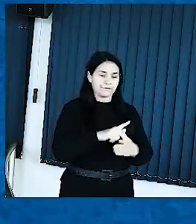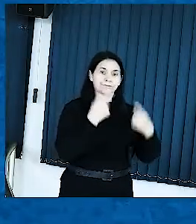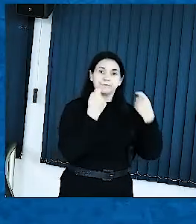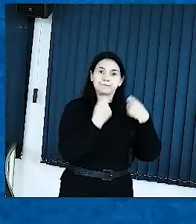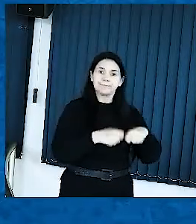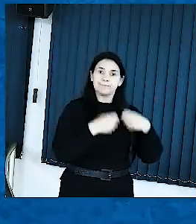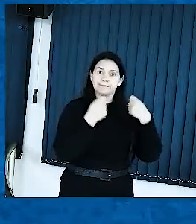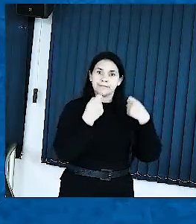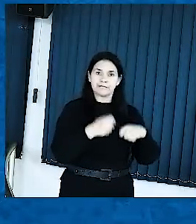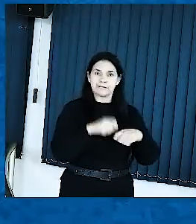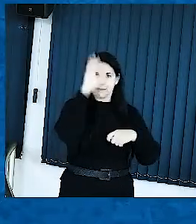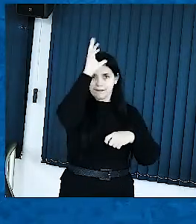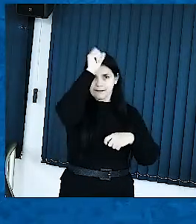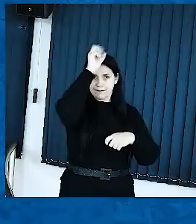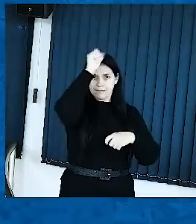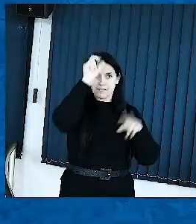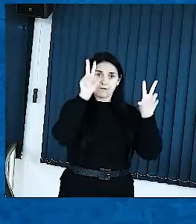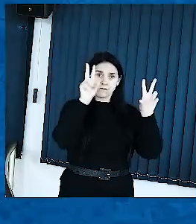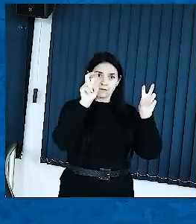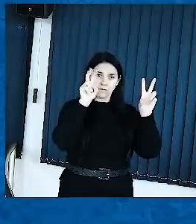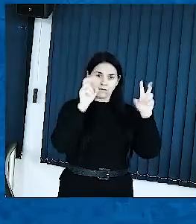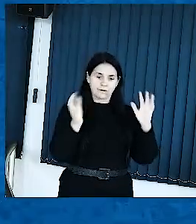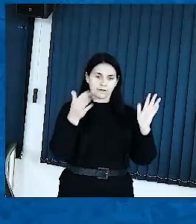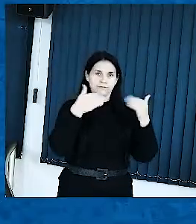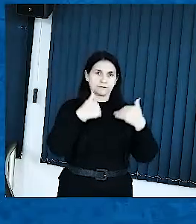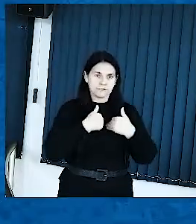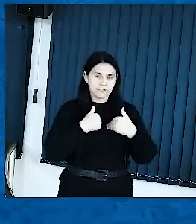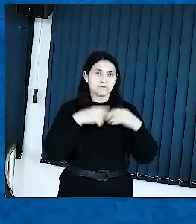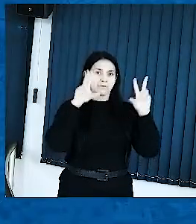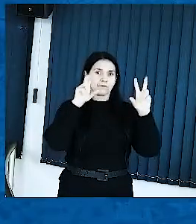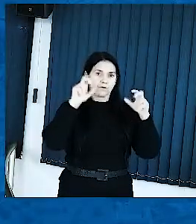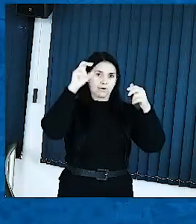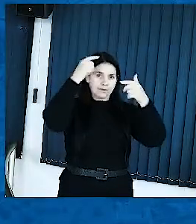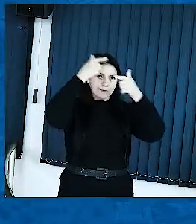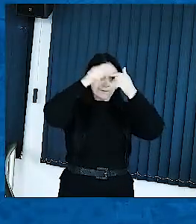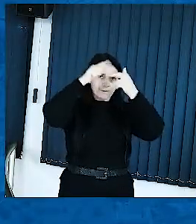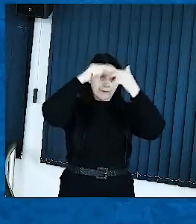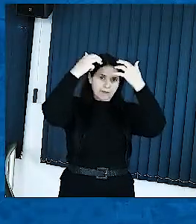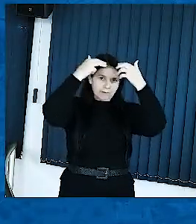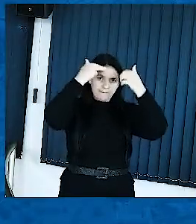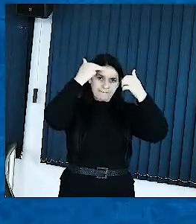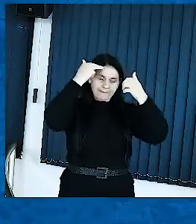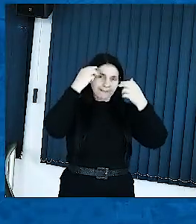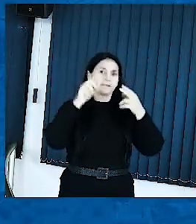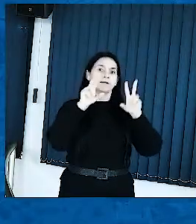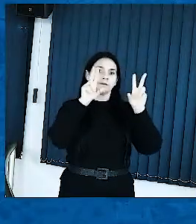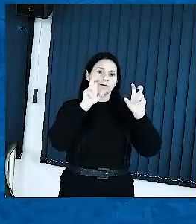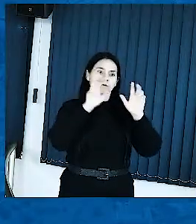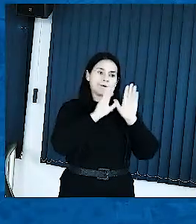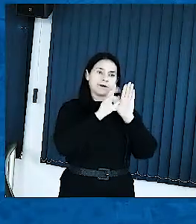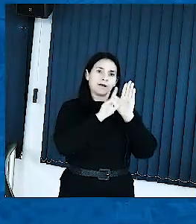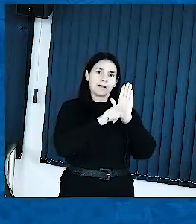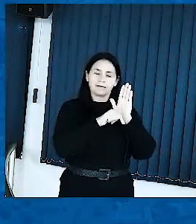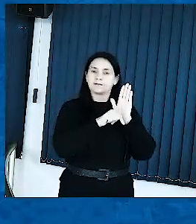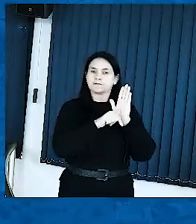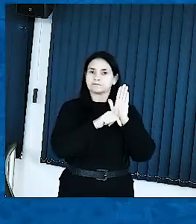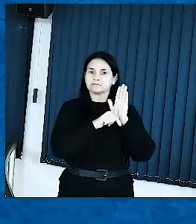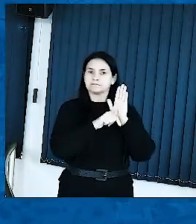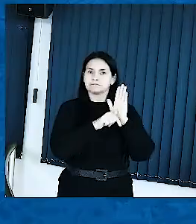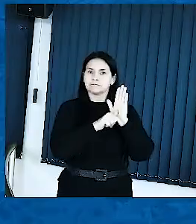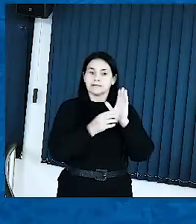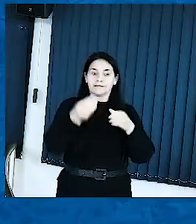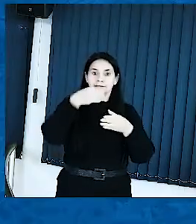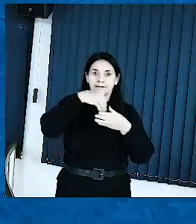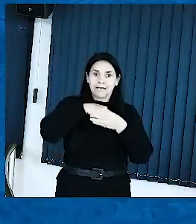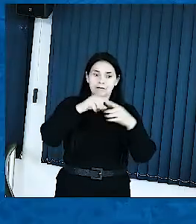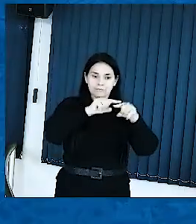precisa aprender sobre autismo, sobre neurodivergência, sobre atraso. Hoje em dia, em cada sala